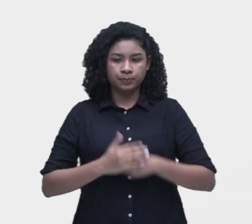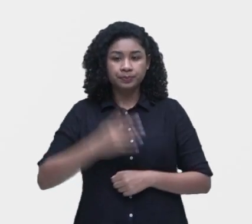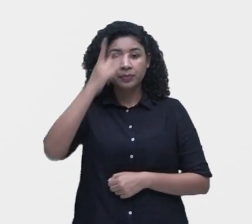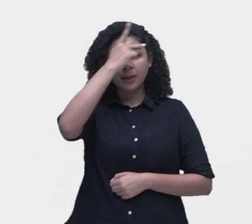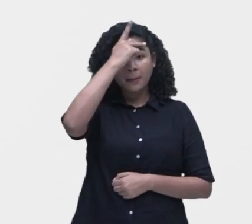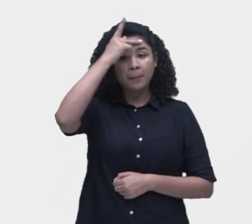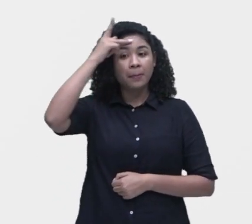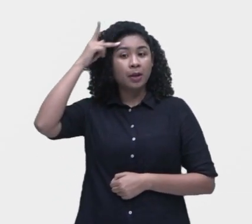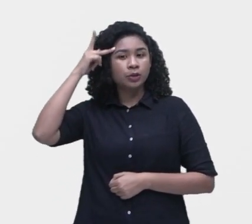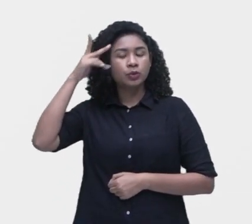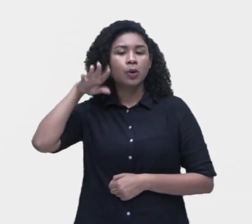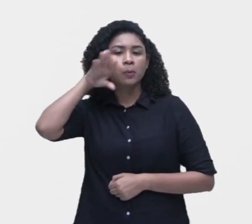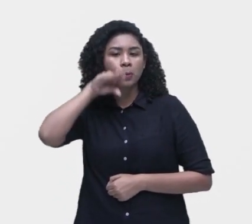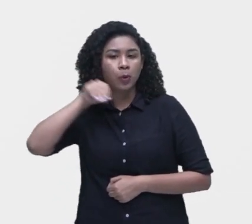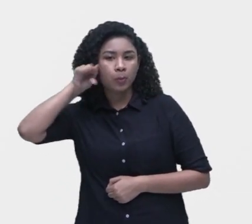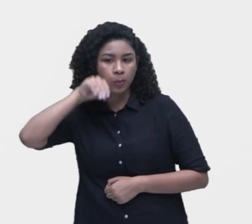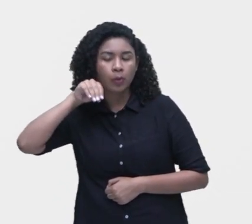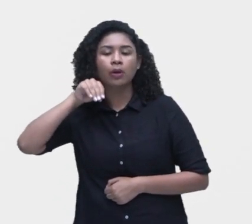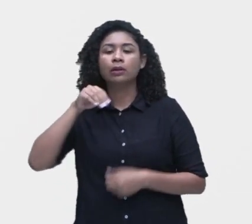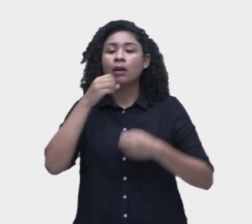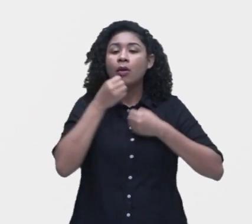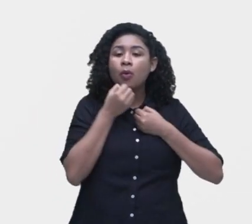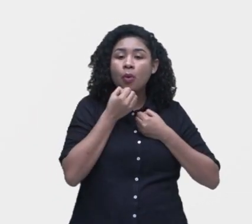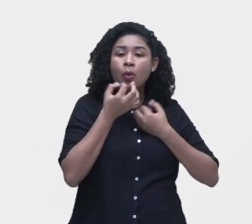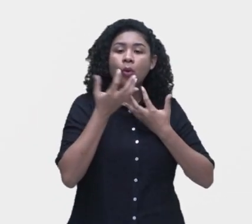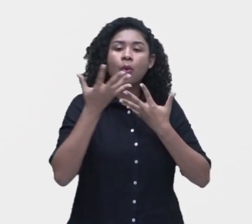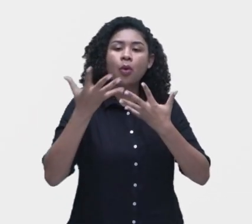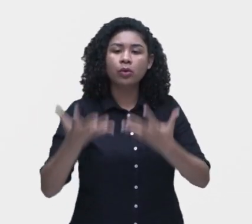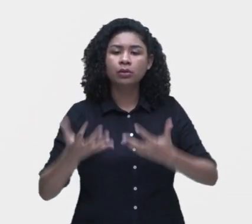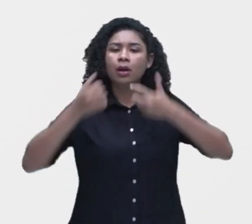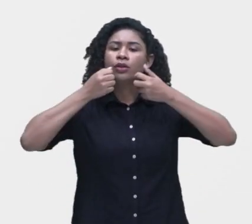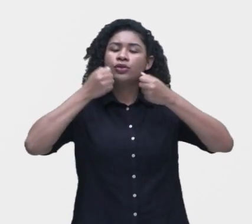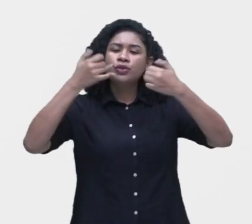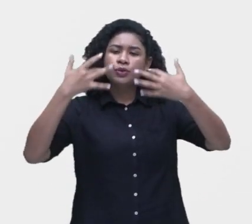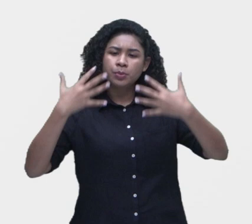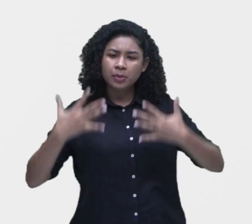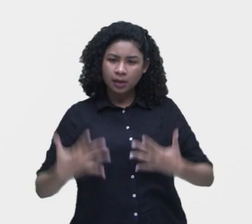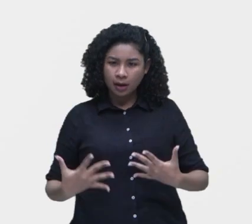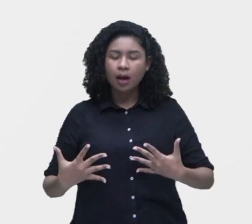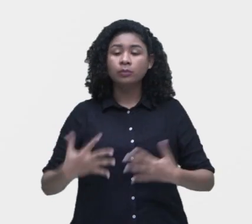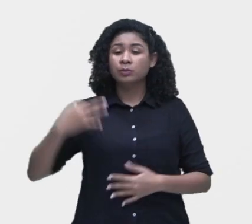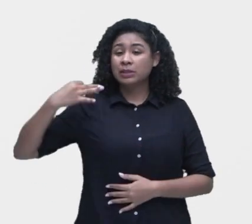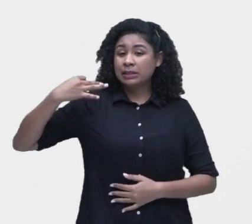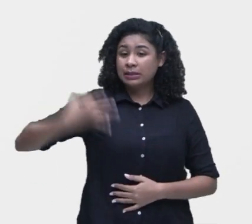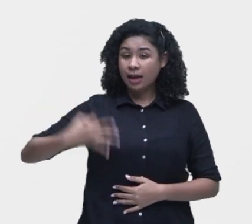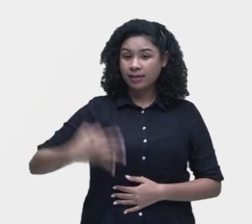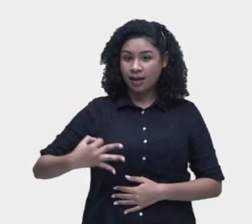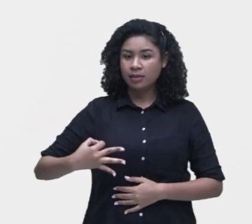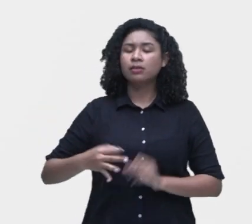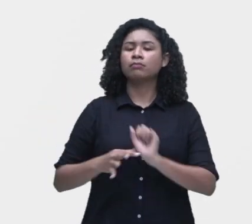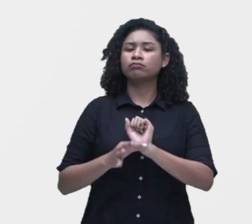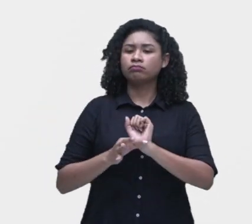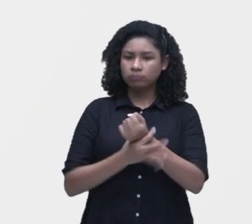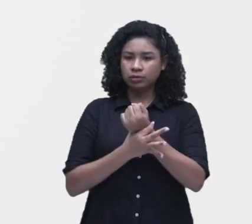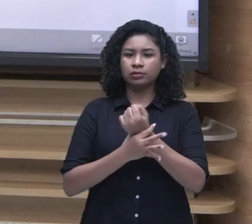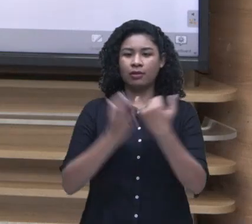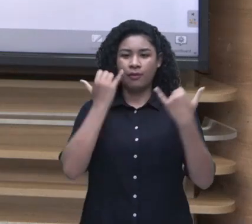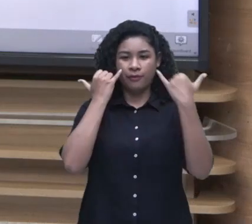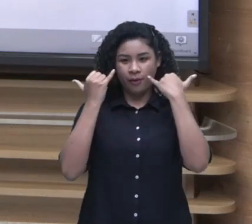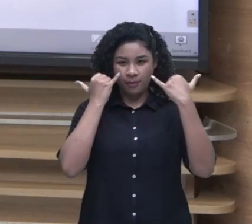fala narra o fato como certo e definitivo. Então, os verbos, no